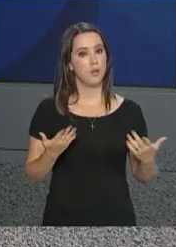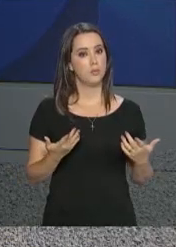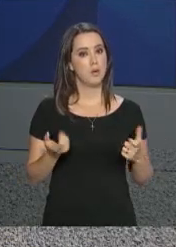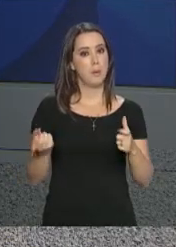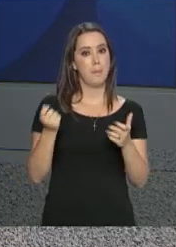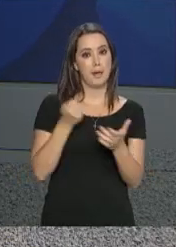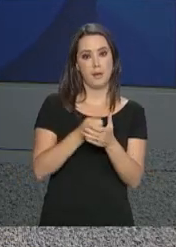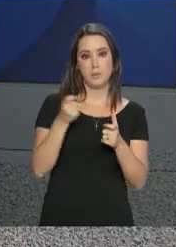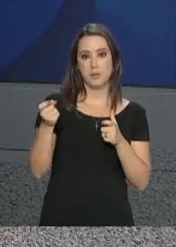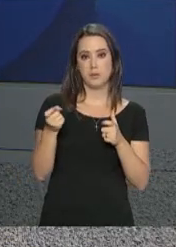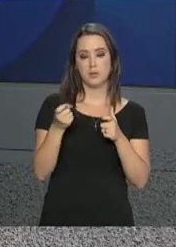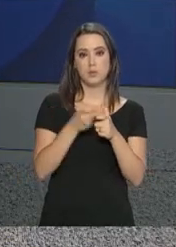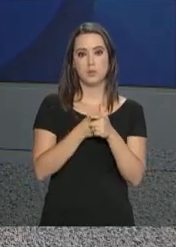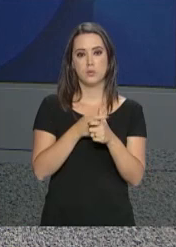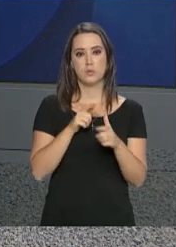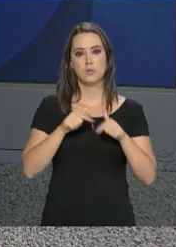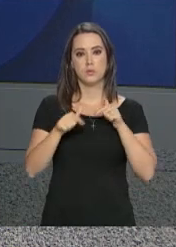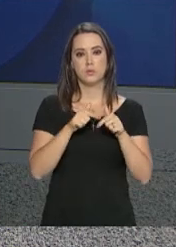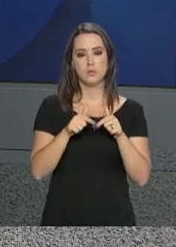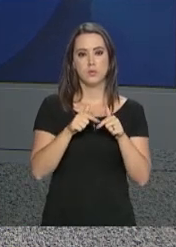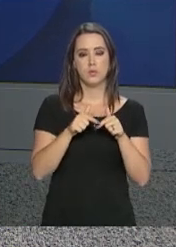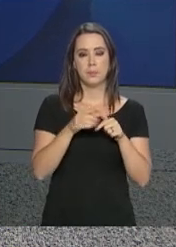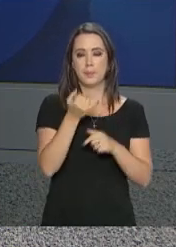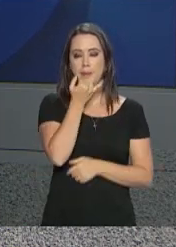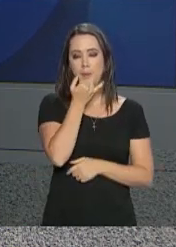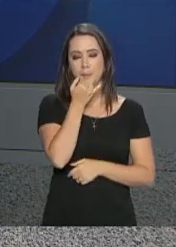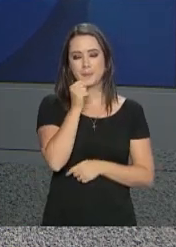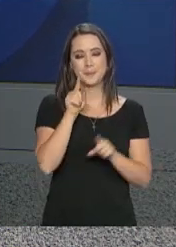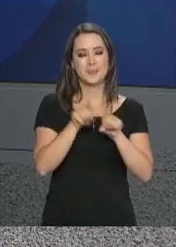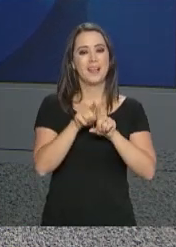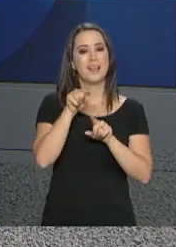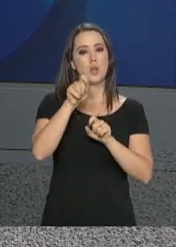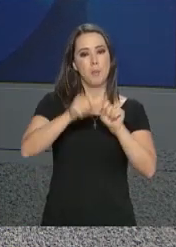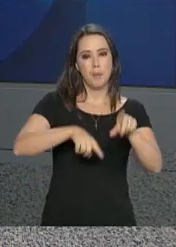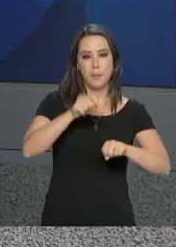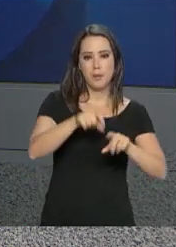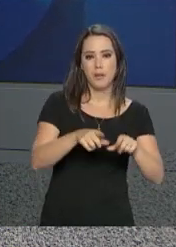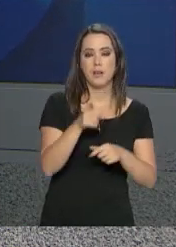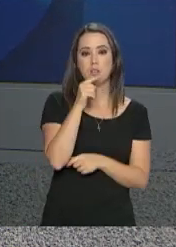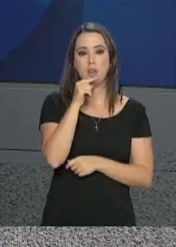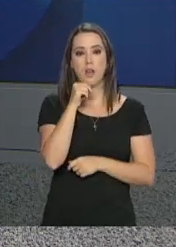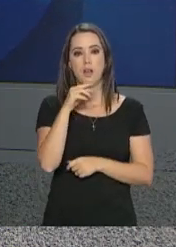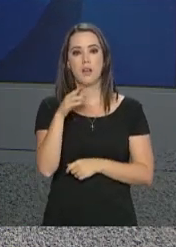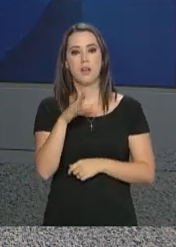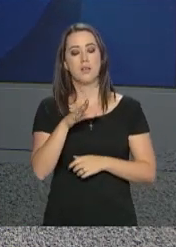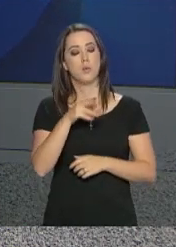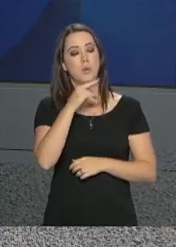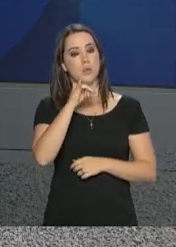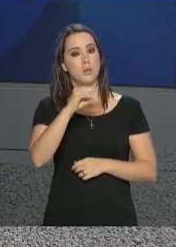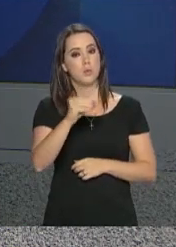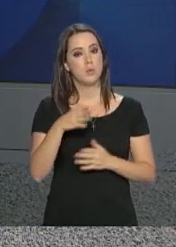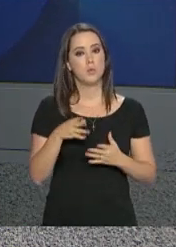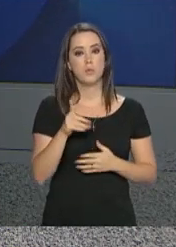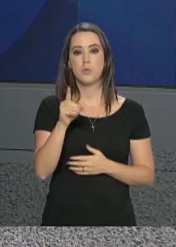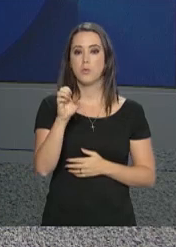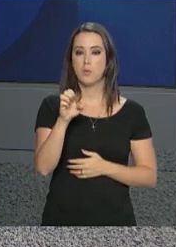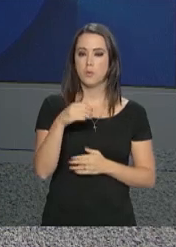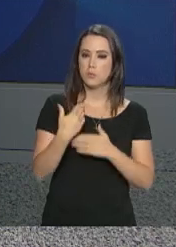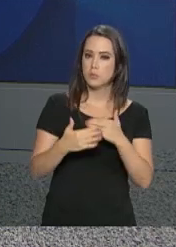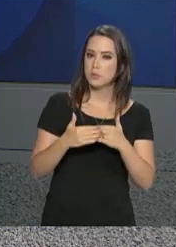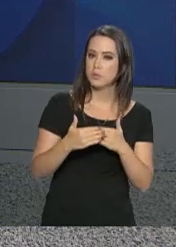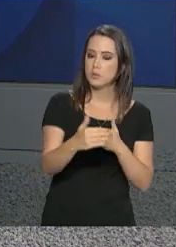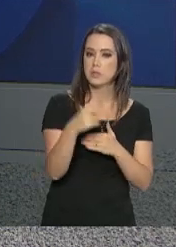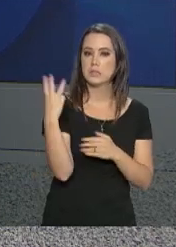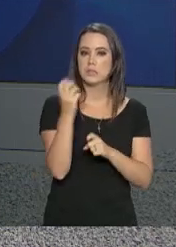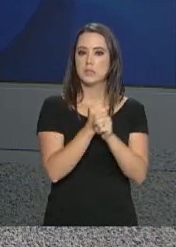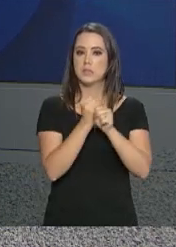Recuperação. O trabalho realizado para reflorestar e assegurar a qualidade da água na bacia do Rio Doce segue o seu curso. Três